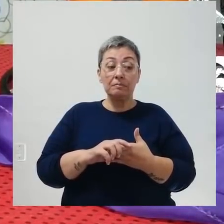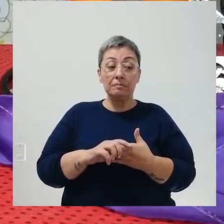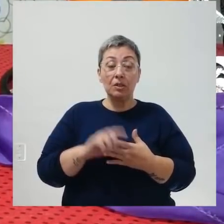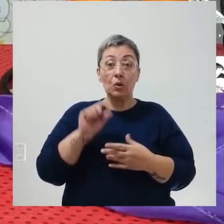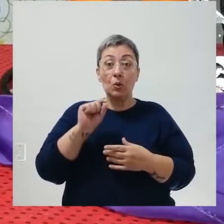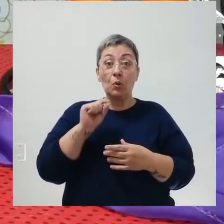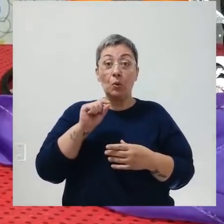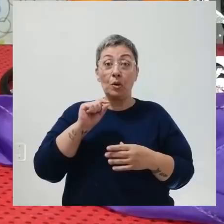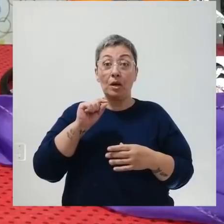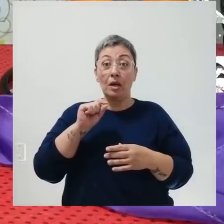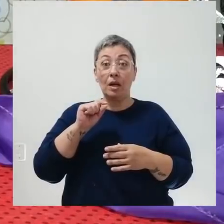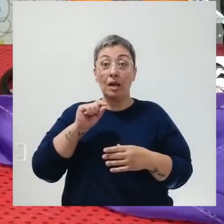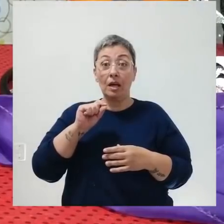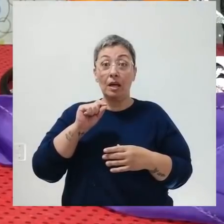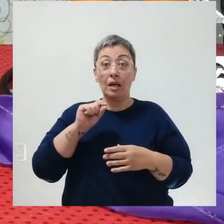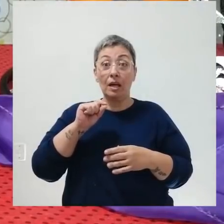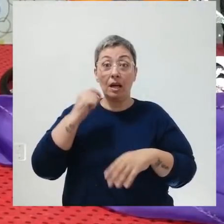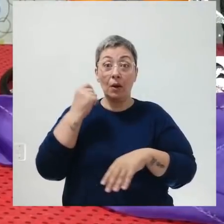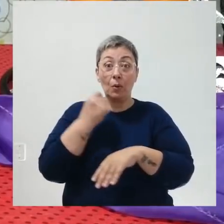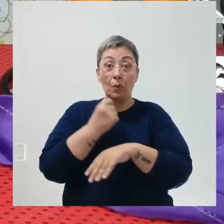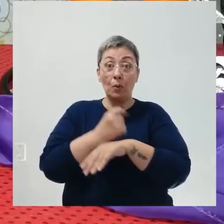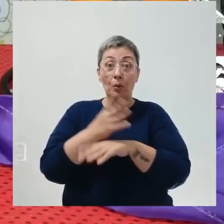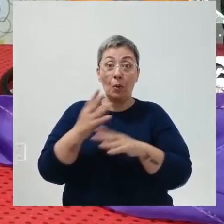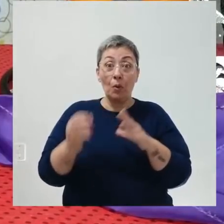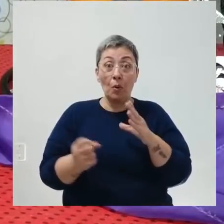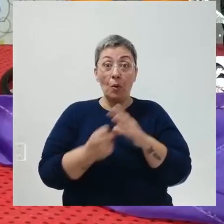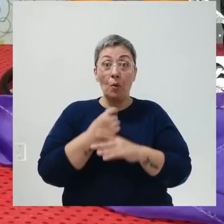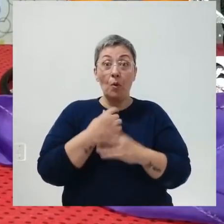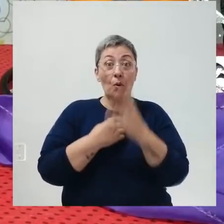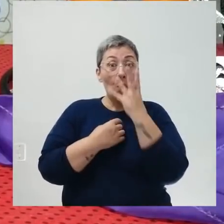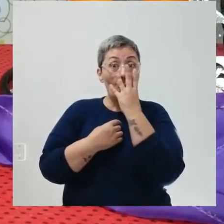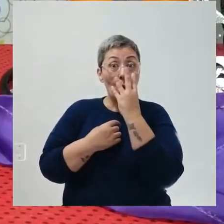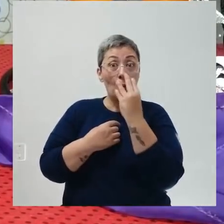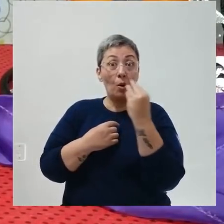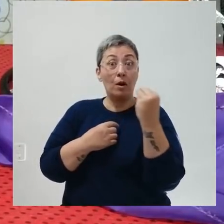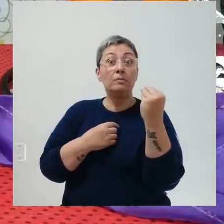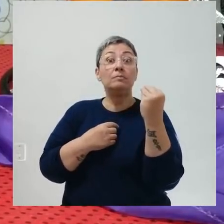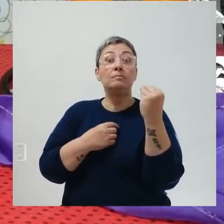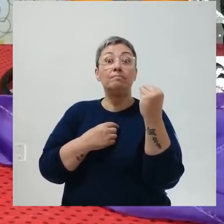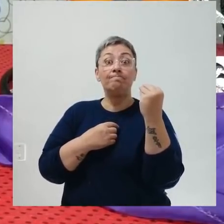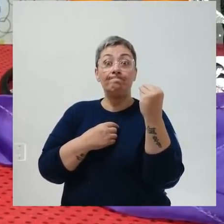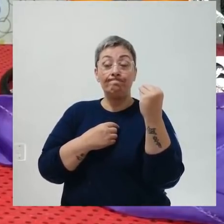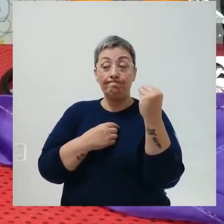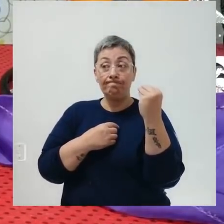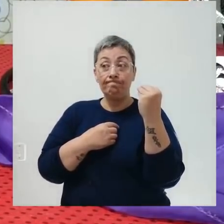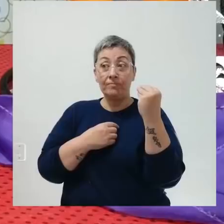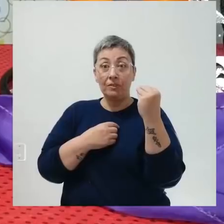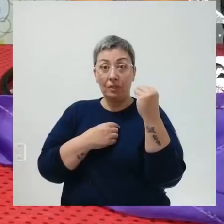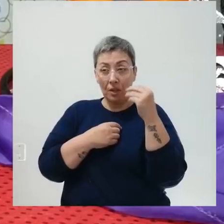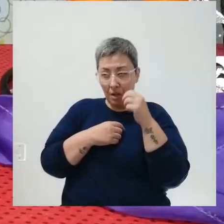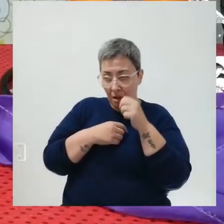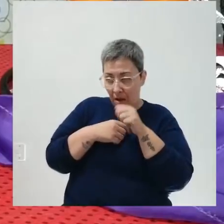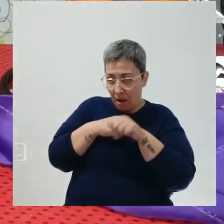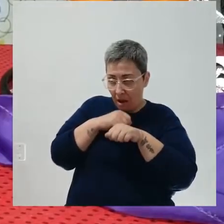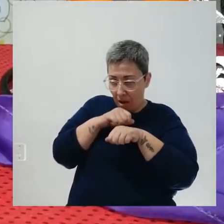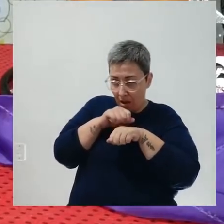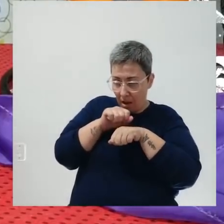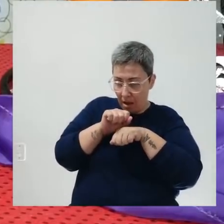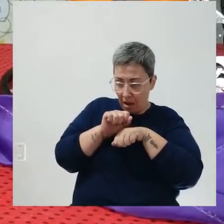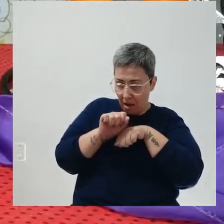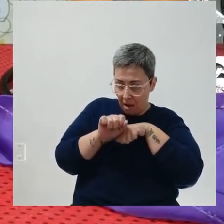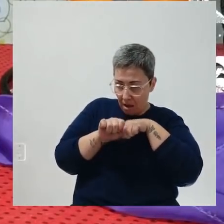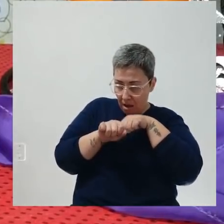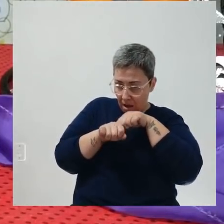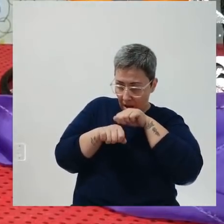foi que apareceu aquele lobo, que veio sorrateiramente